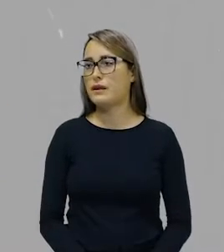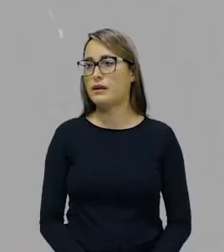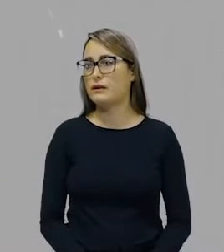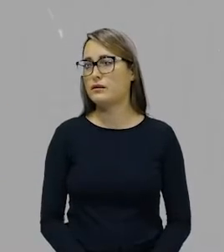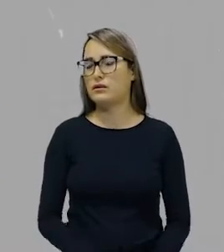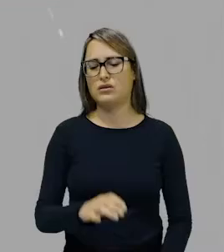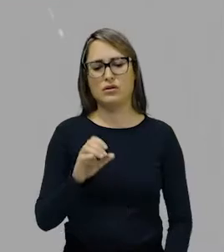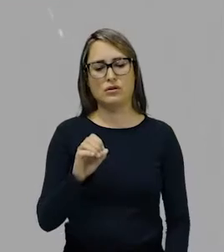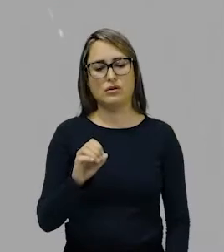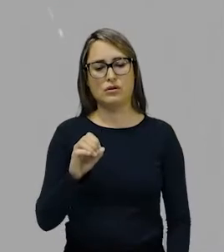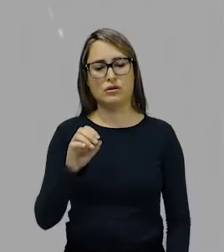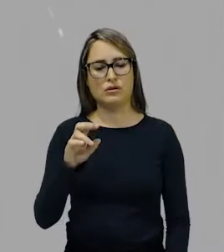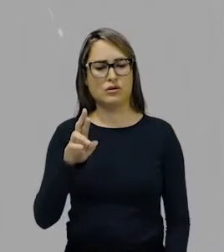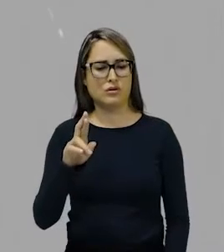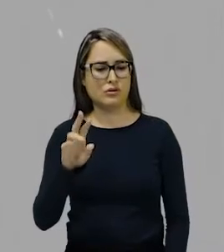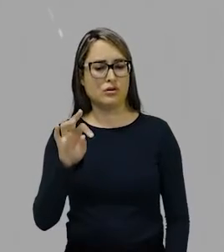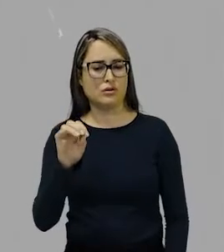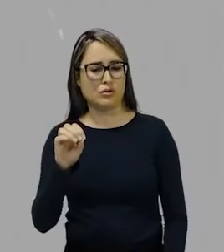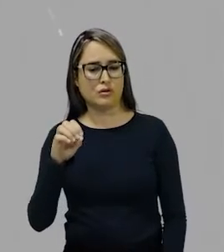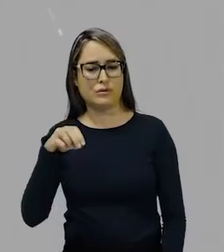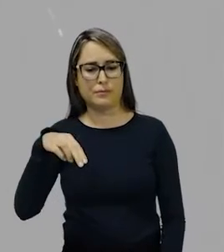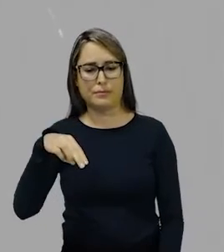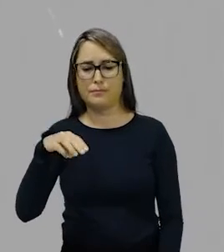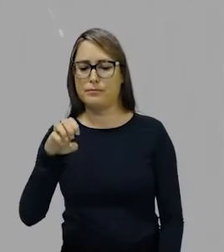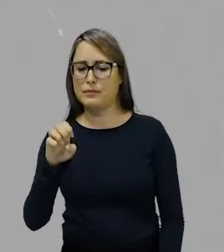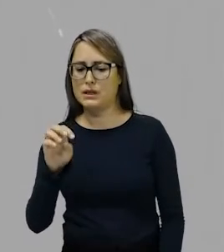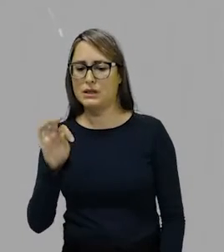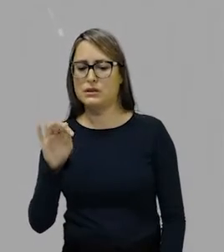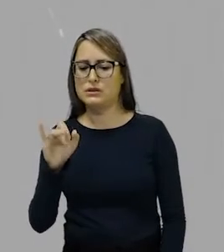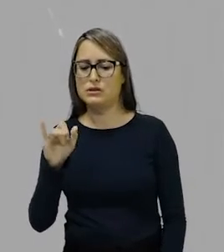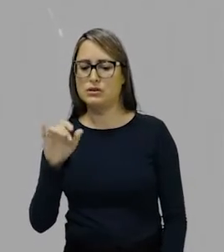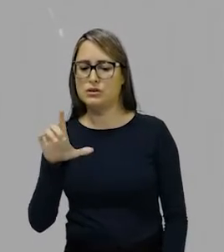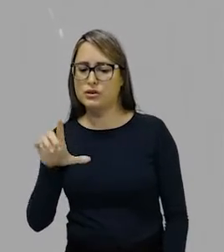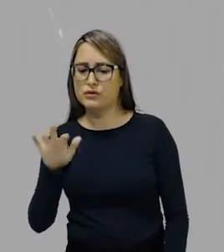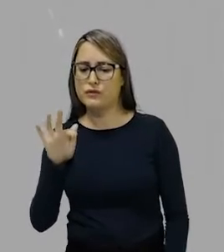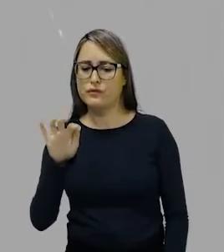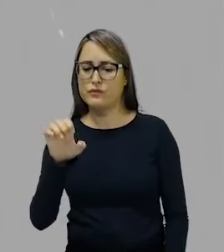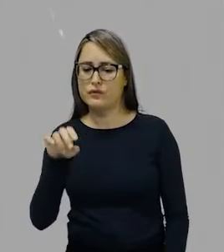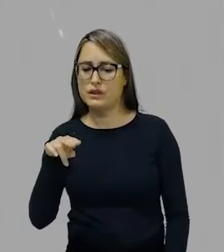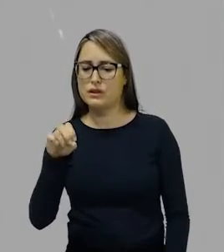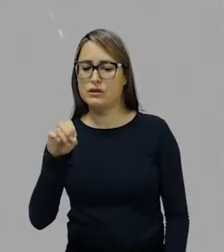como ortometilfenol. Ó, eu vou chamar esse cara de